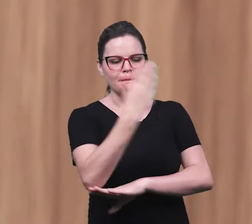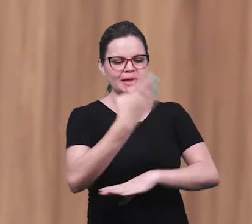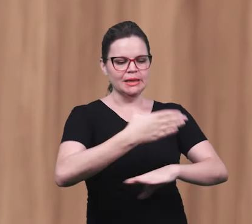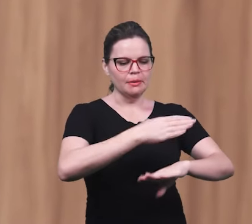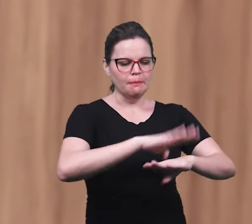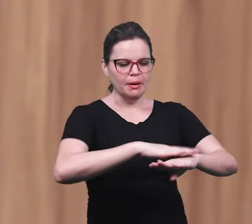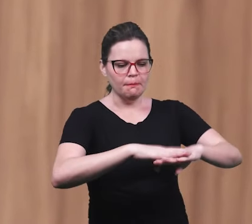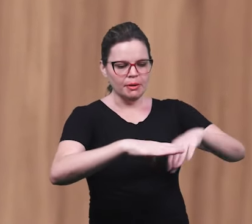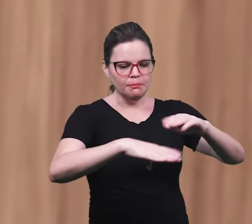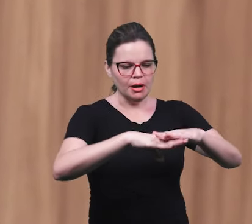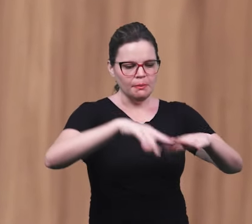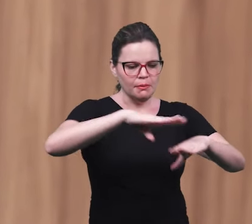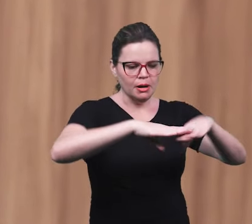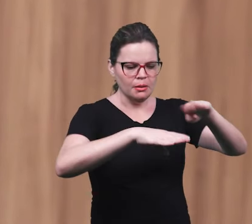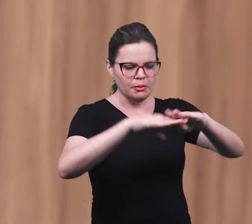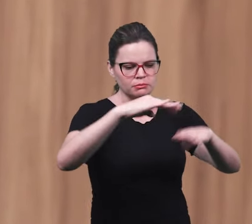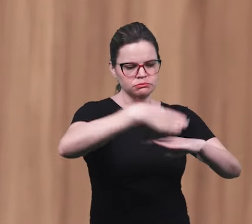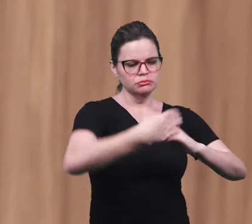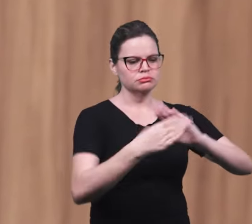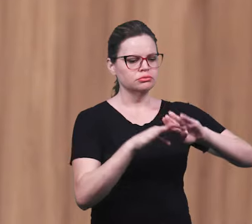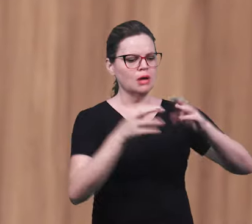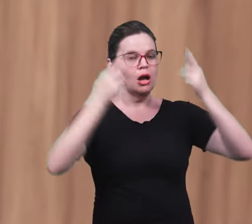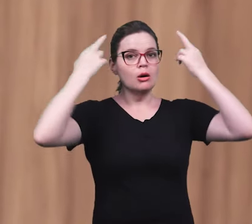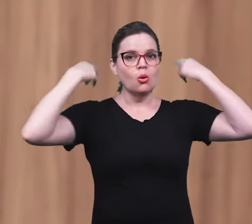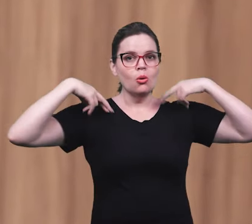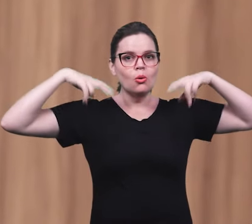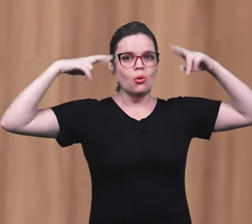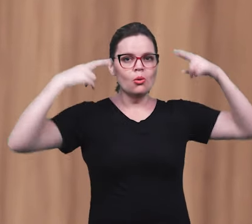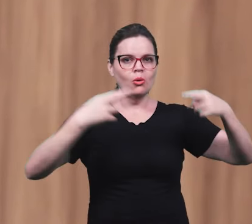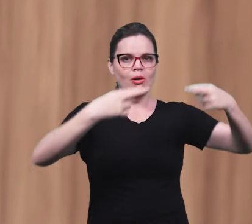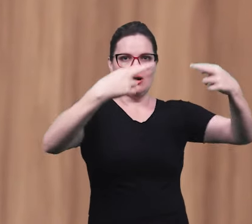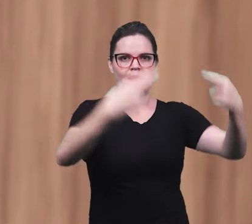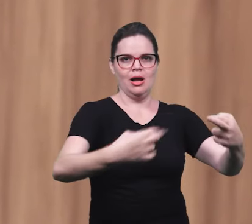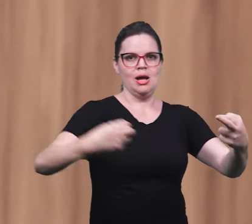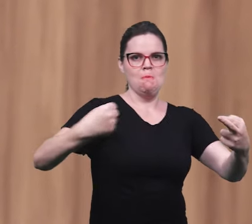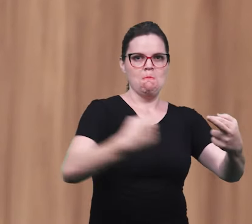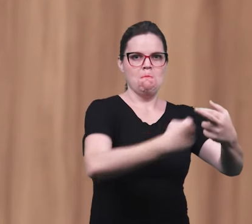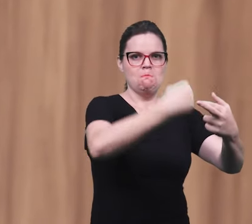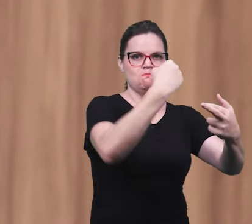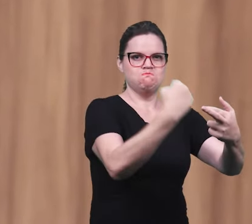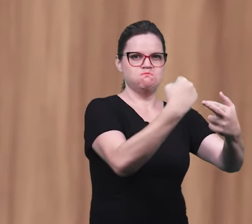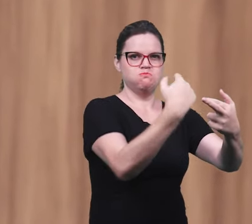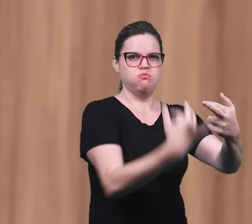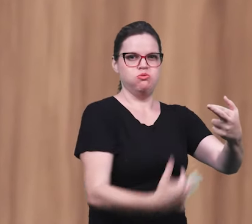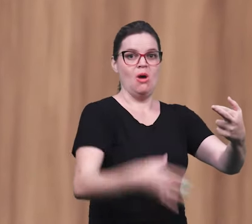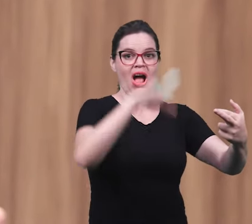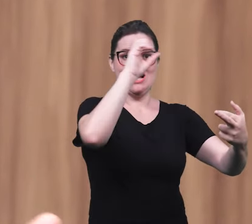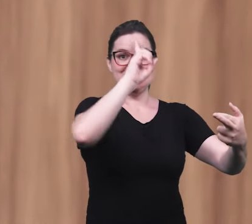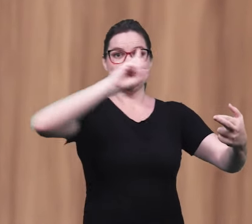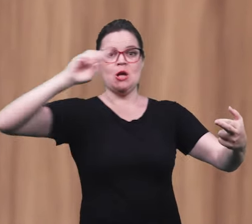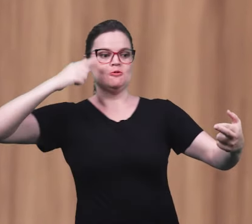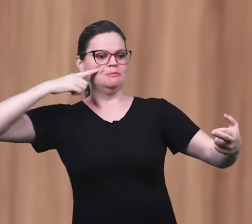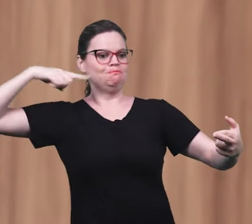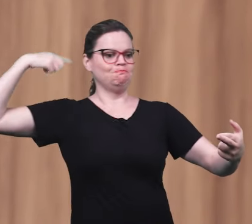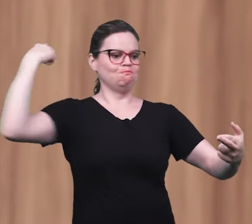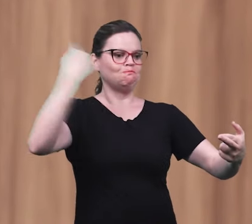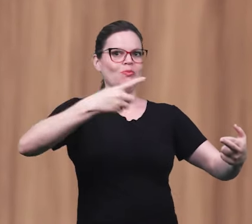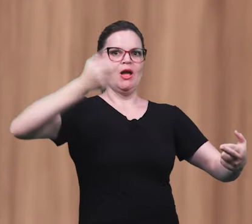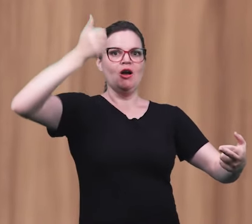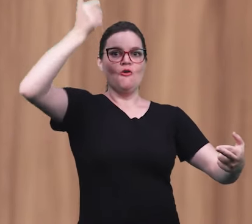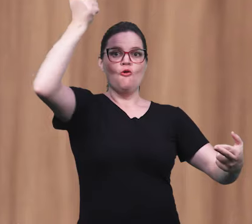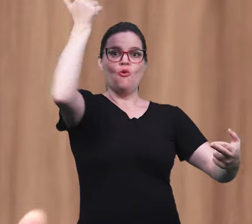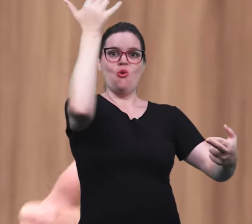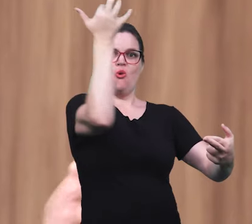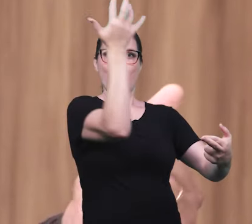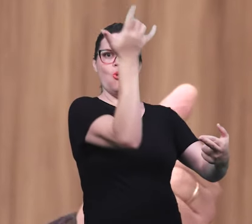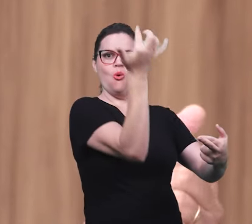marcou. Qual que era o desejo de Deus? Agora eles vão se voltar a um Deus que realmente tem poder,